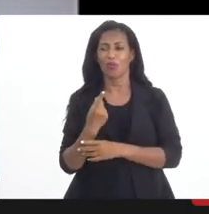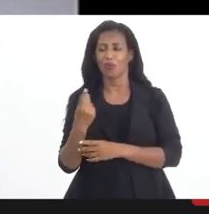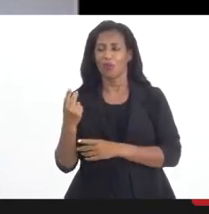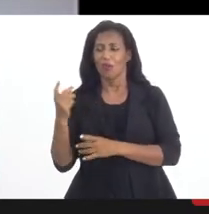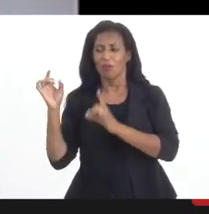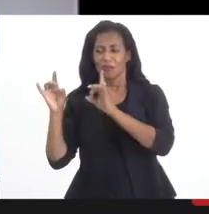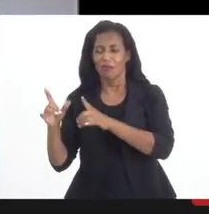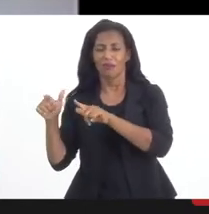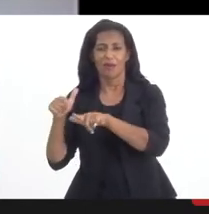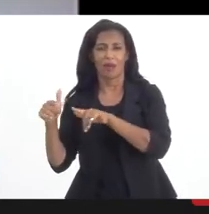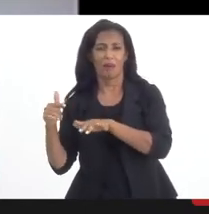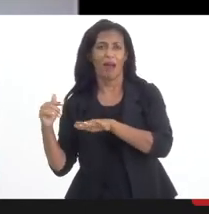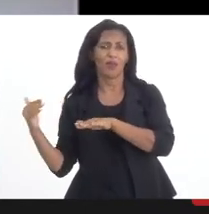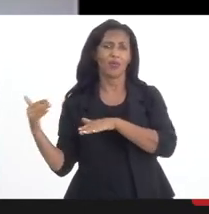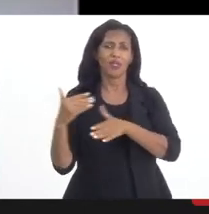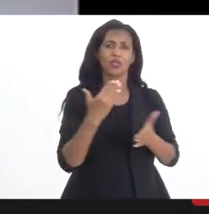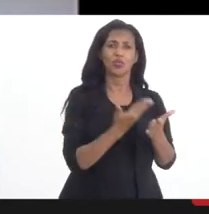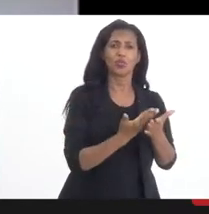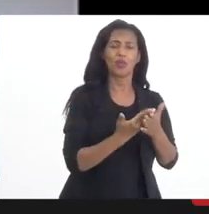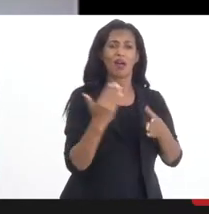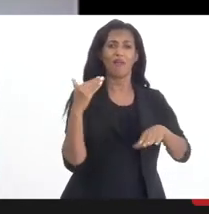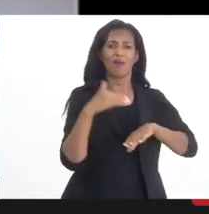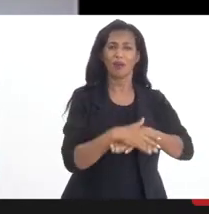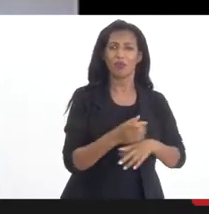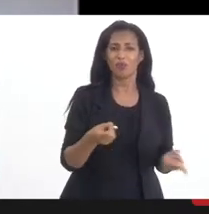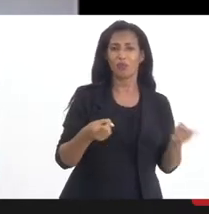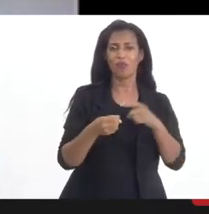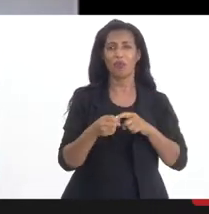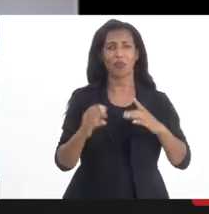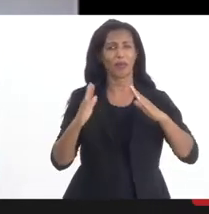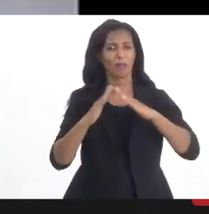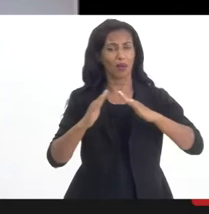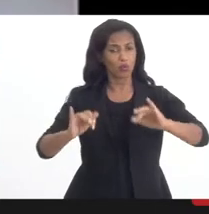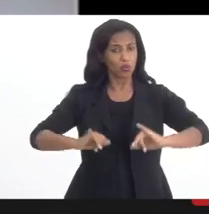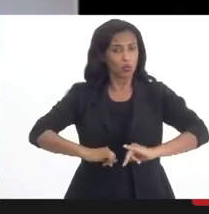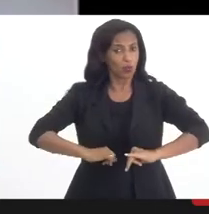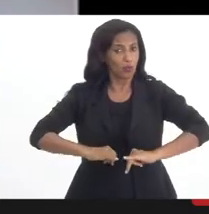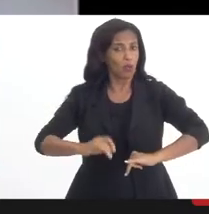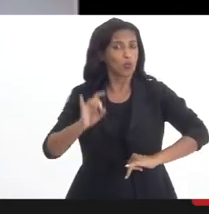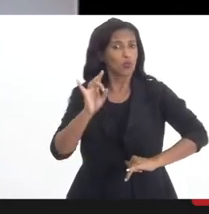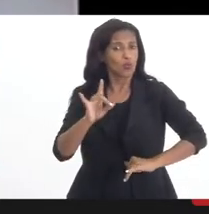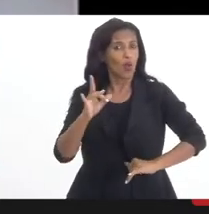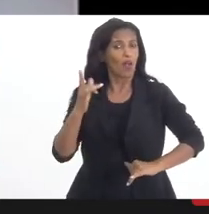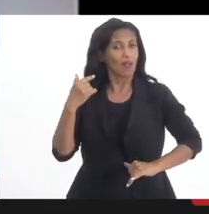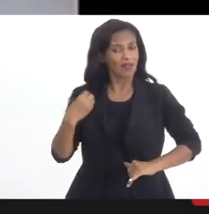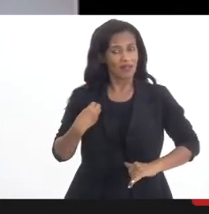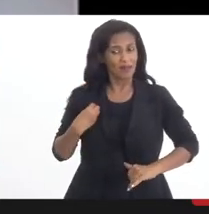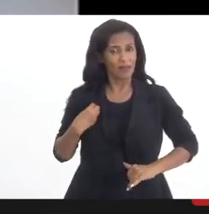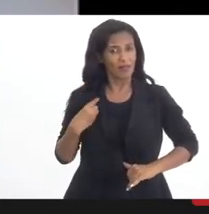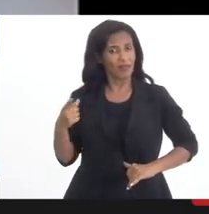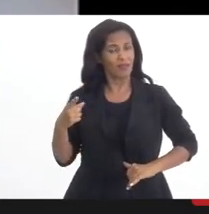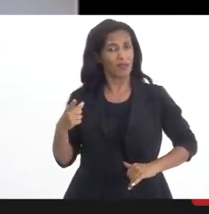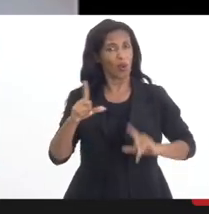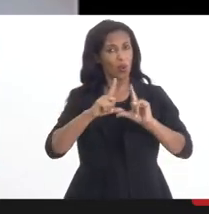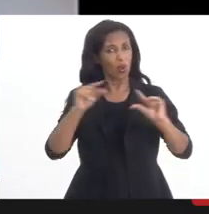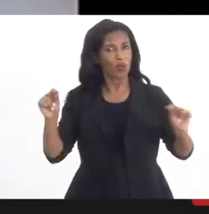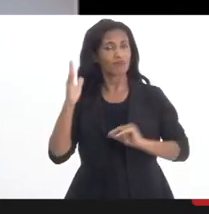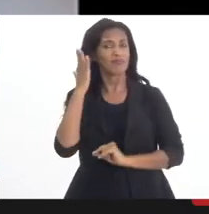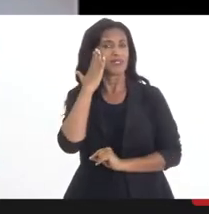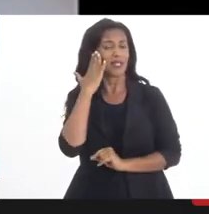cursar à noite, a pós-graduação, e na hora desse retorno, um sofrimento que só quem é morador da Zona Oeste sabe, quando isso teria